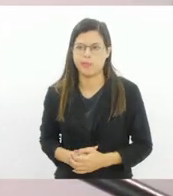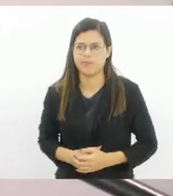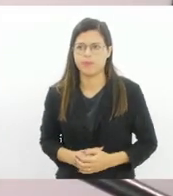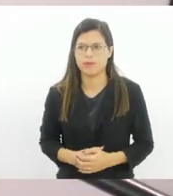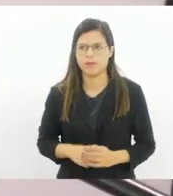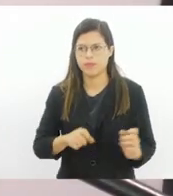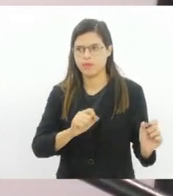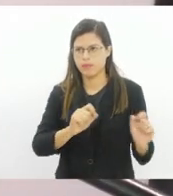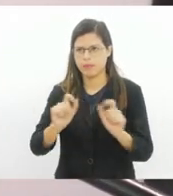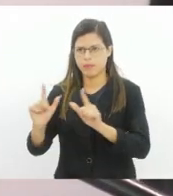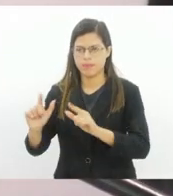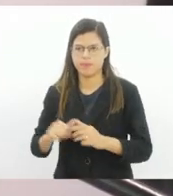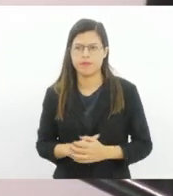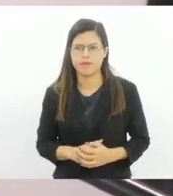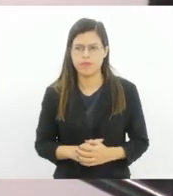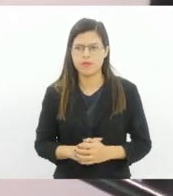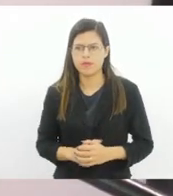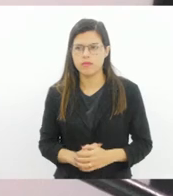por favor.